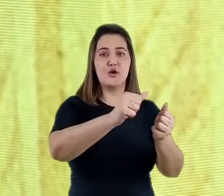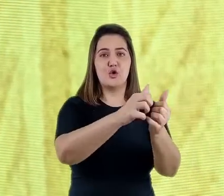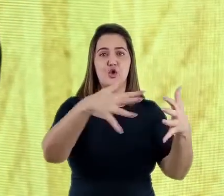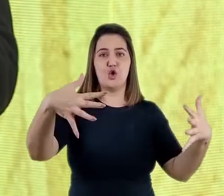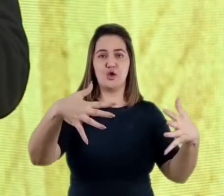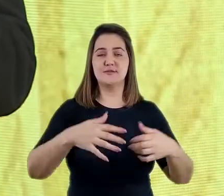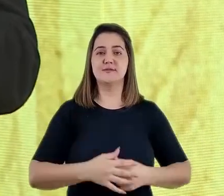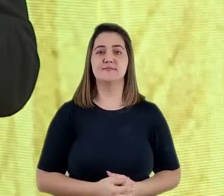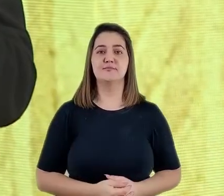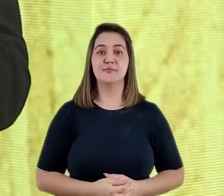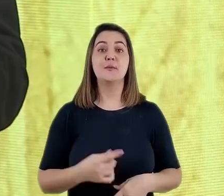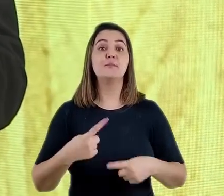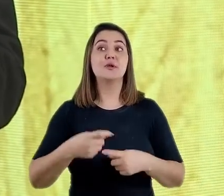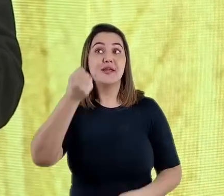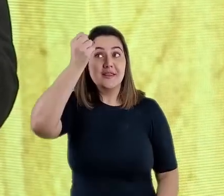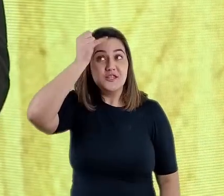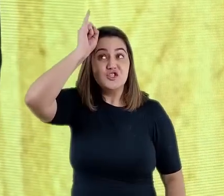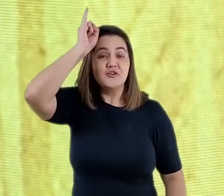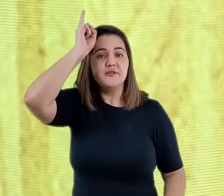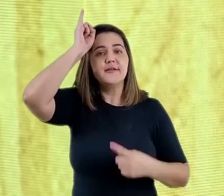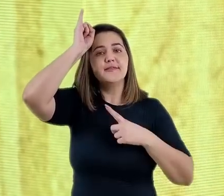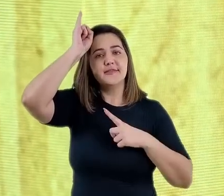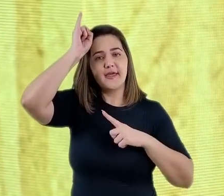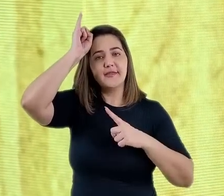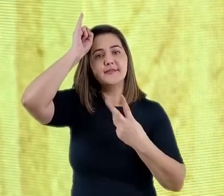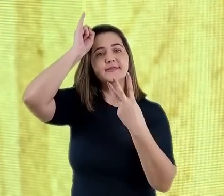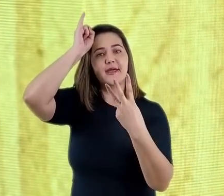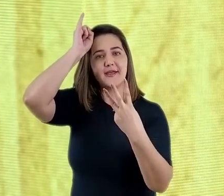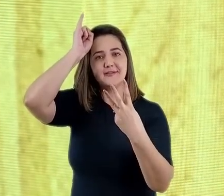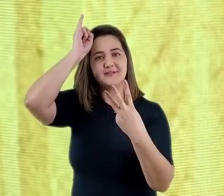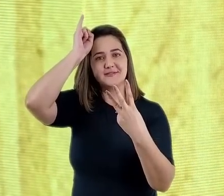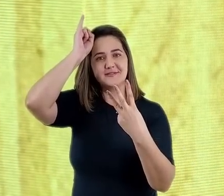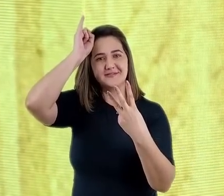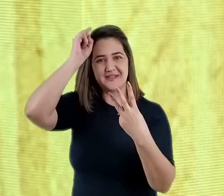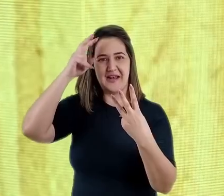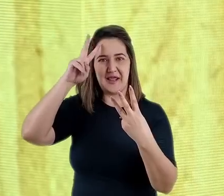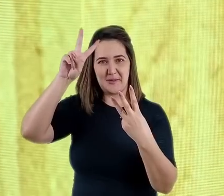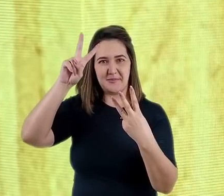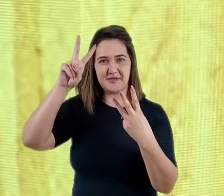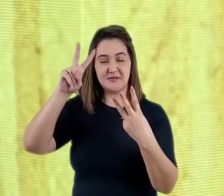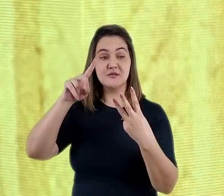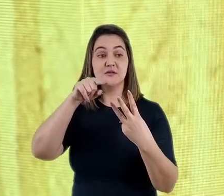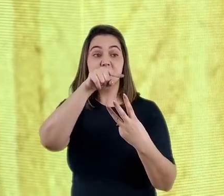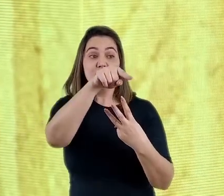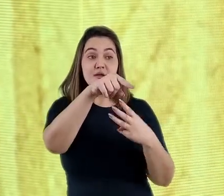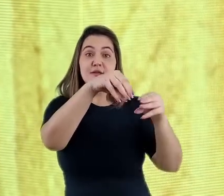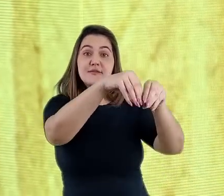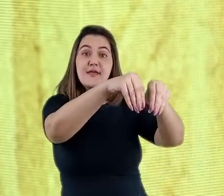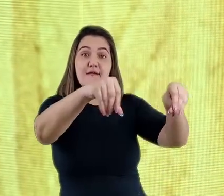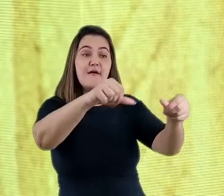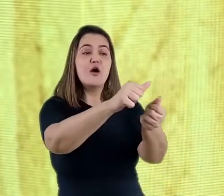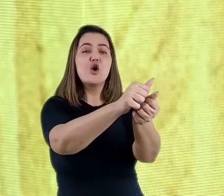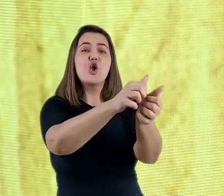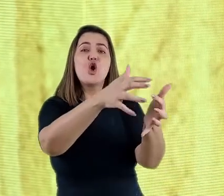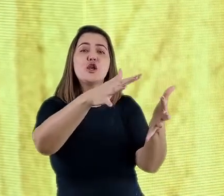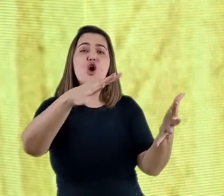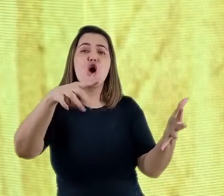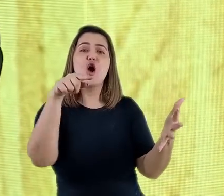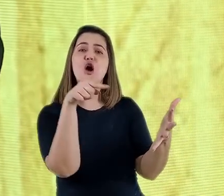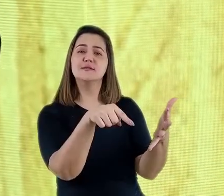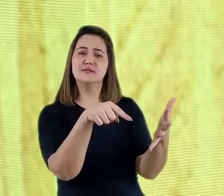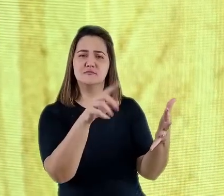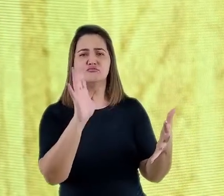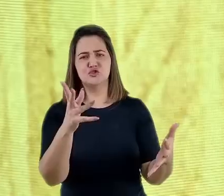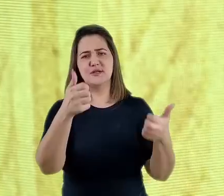aqui é que o pequeno chifre cresce em 3 dos 4 pontos cardeais, sendo o terceiro chamado